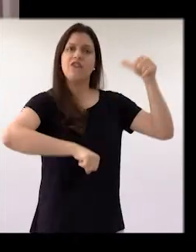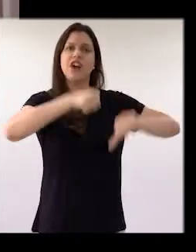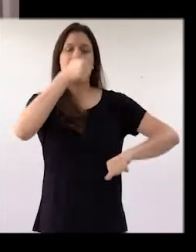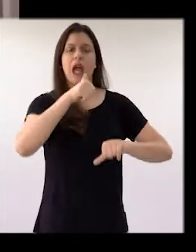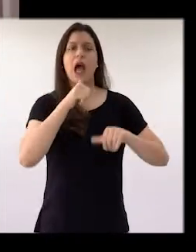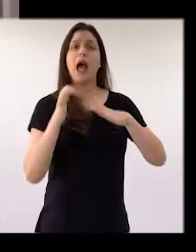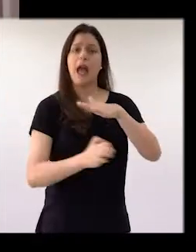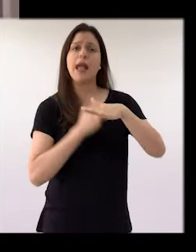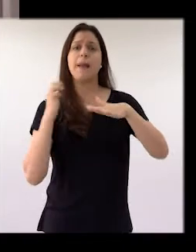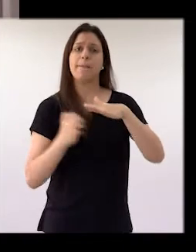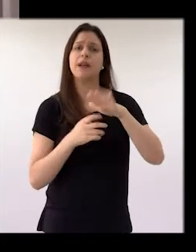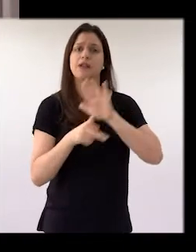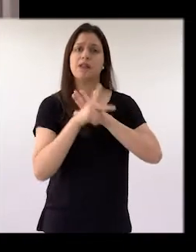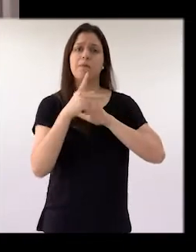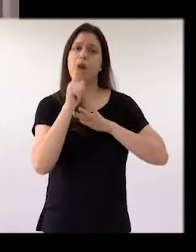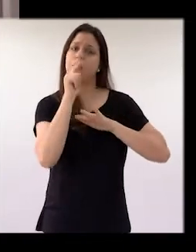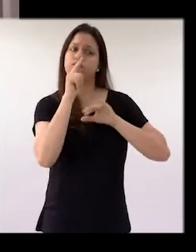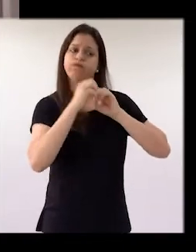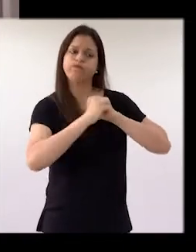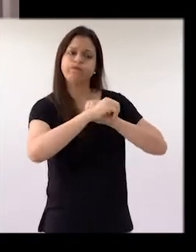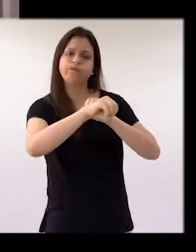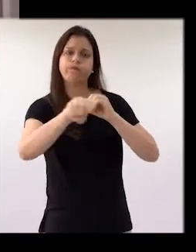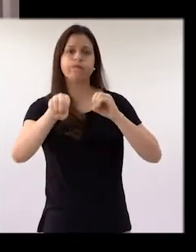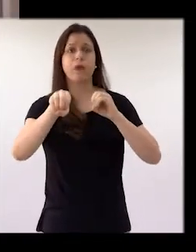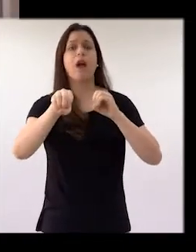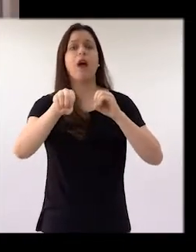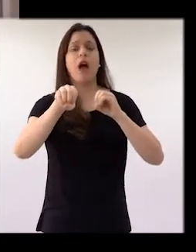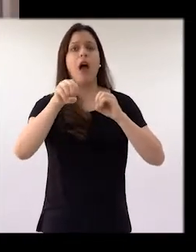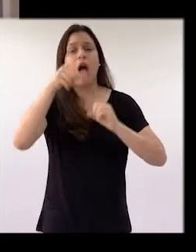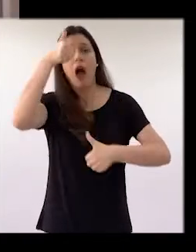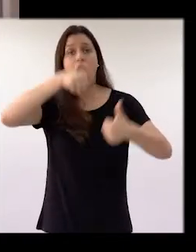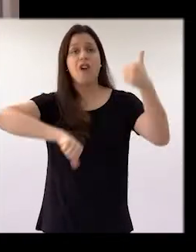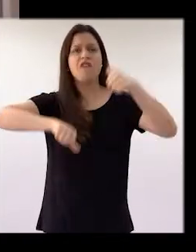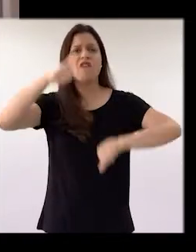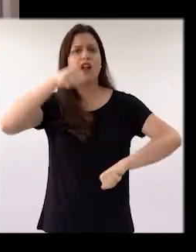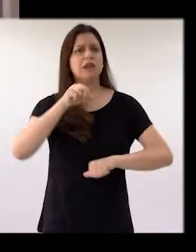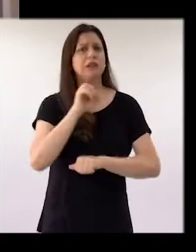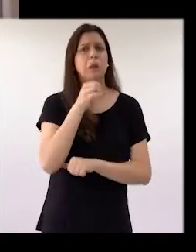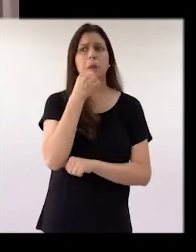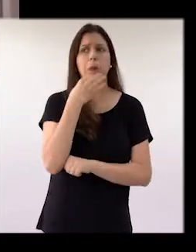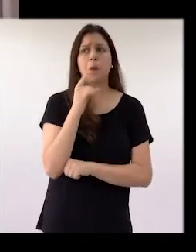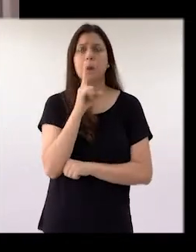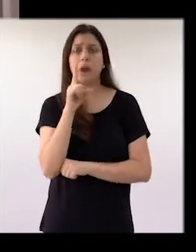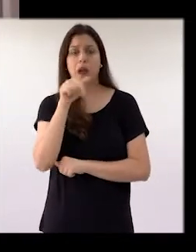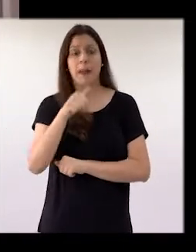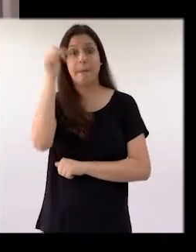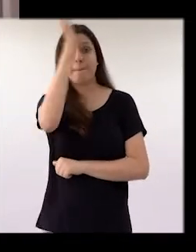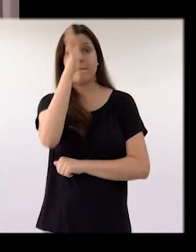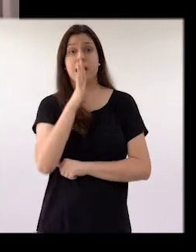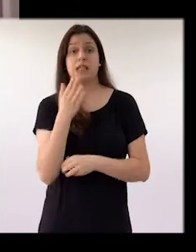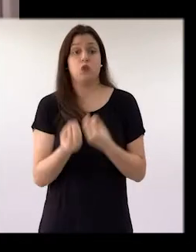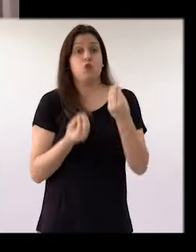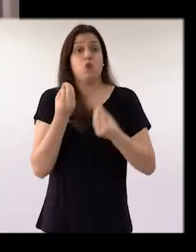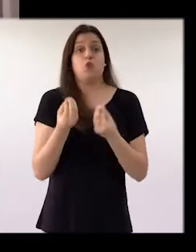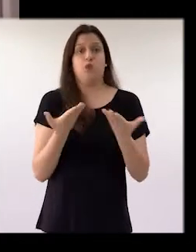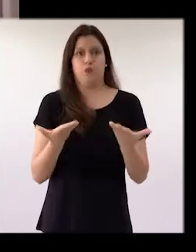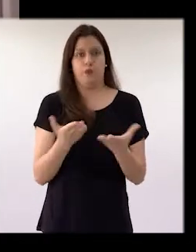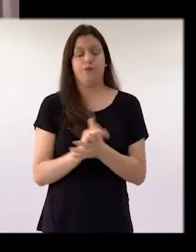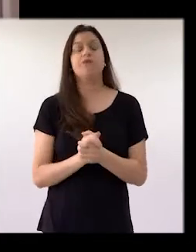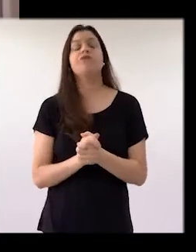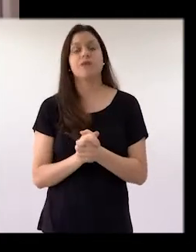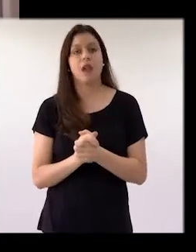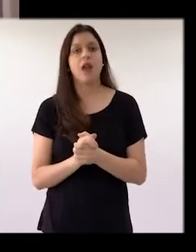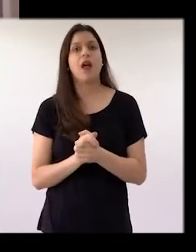analisar as empresas de saneamento. Isso vai ser muito legal, porque a gente vai avaliar a eficiência do saneamento no Brasil. E